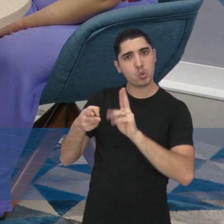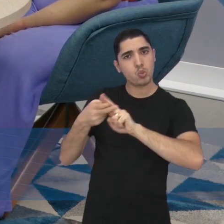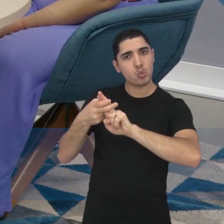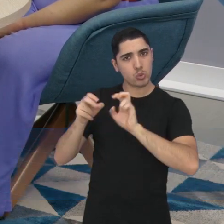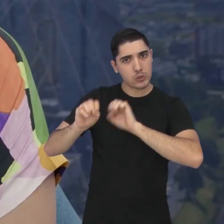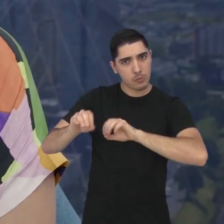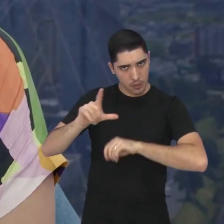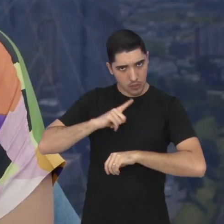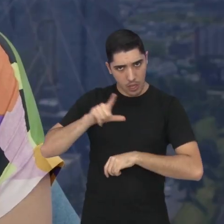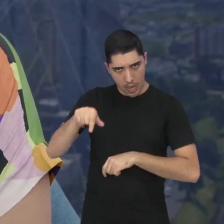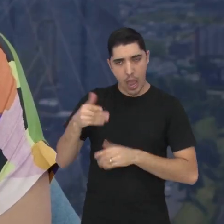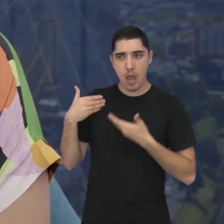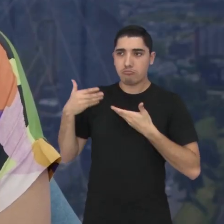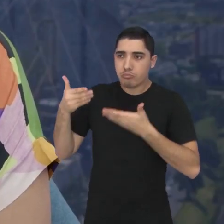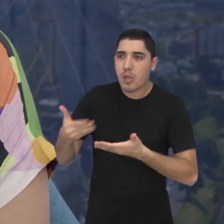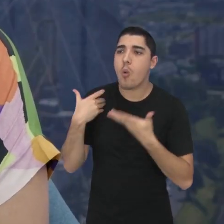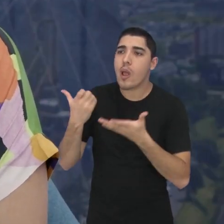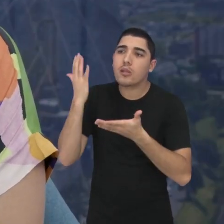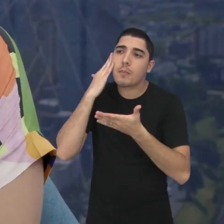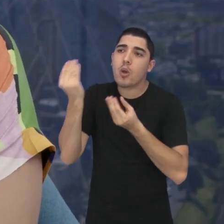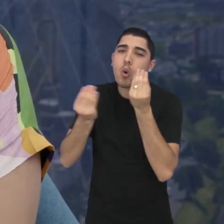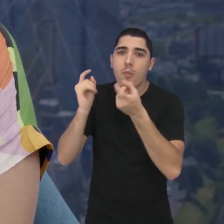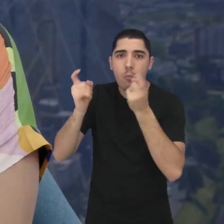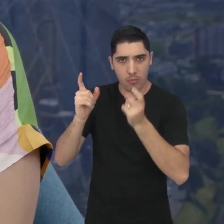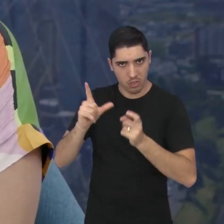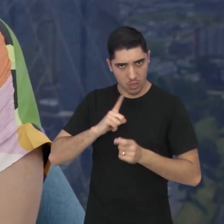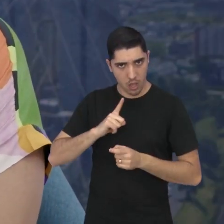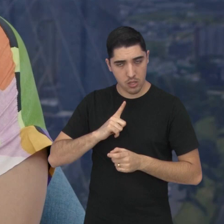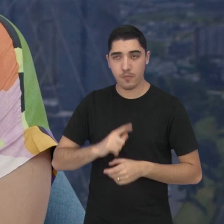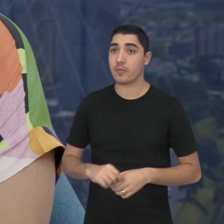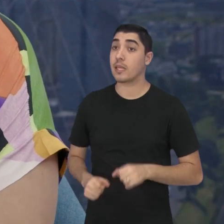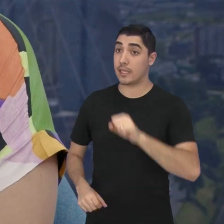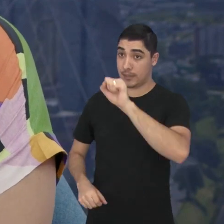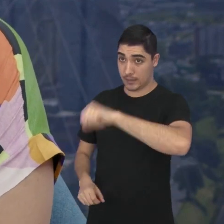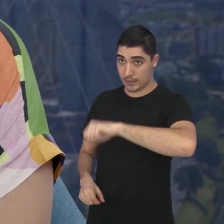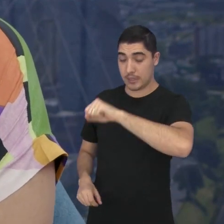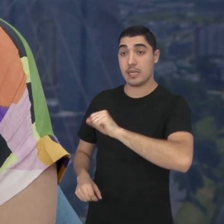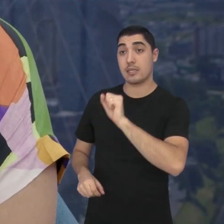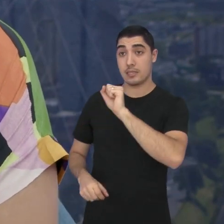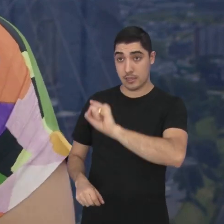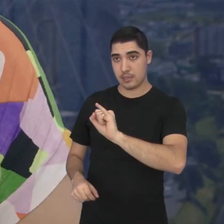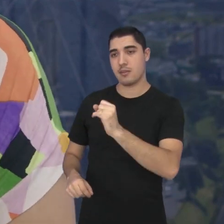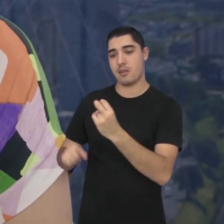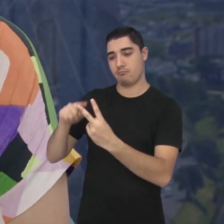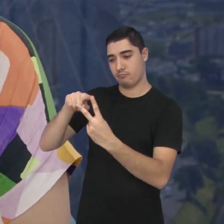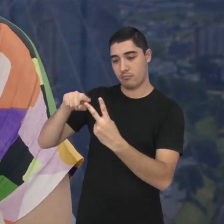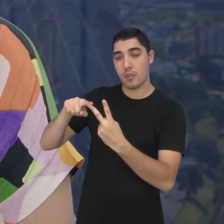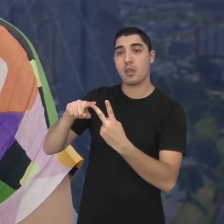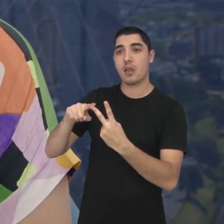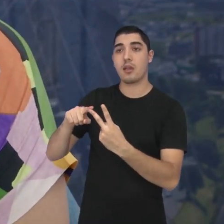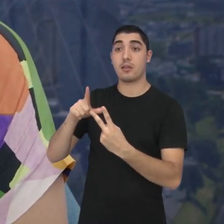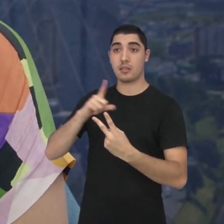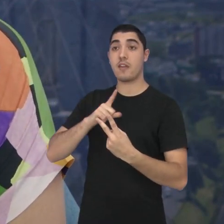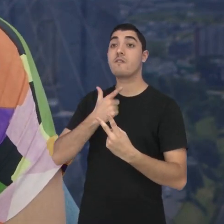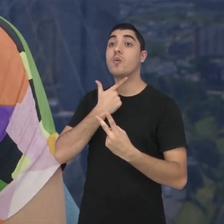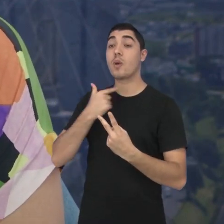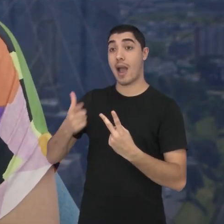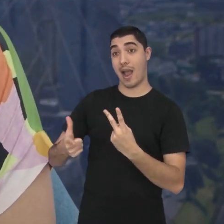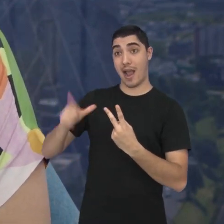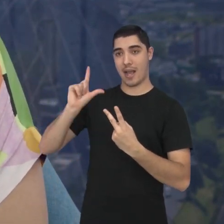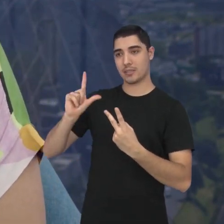caminho. Sim, quando o casal tem o interesse de um planejamento familiar para um